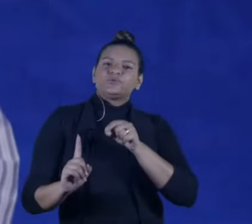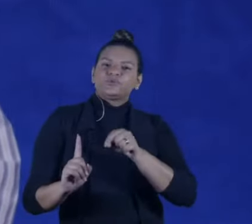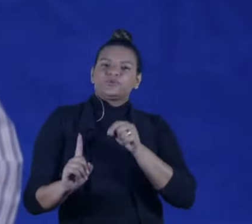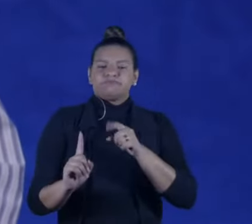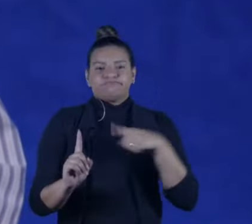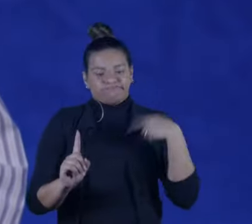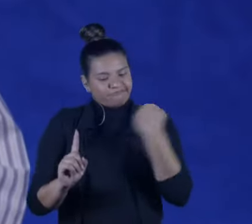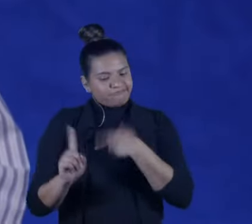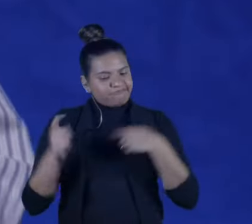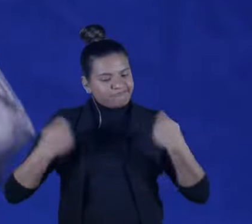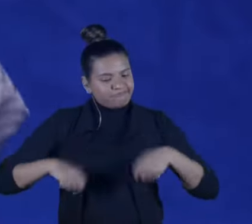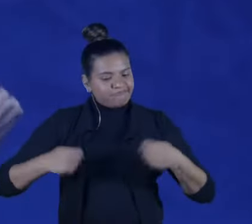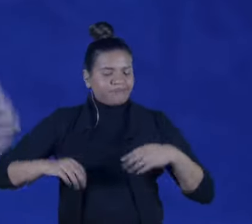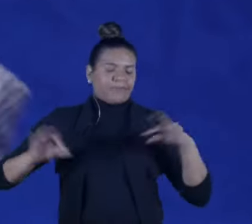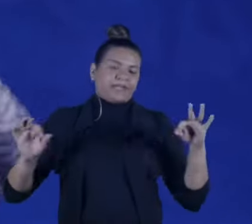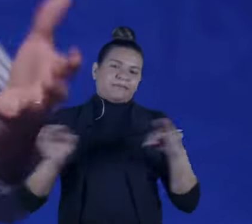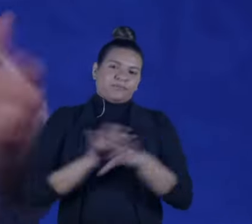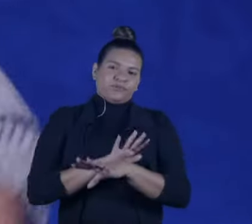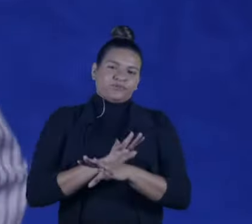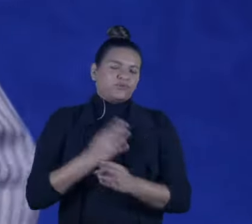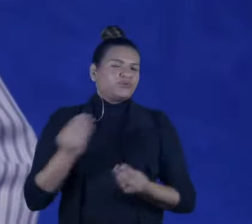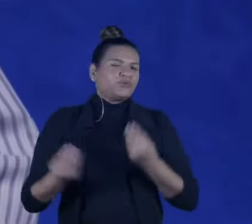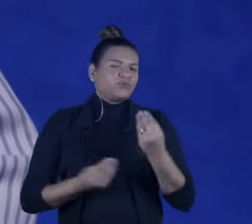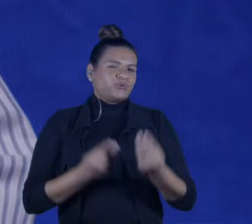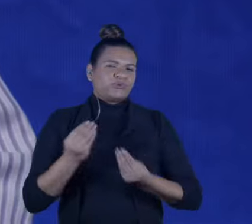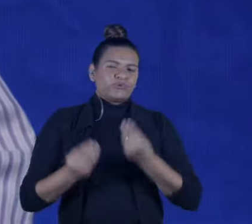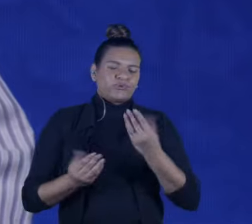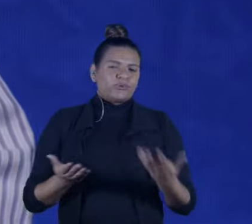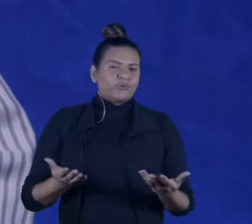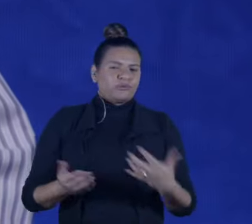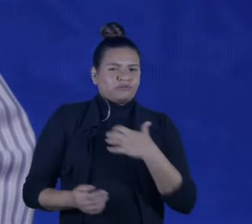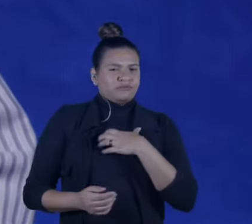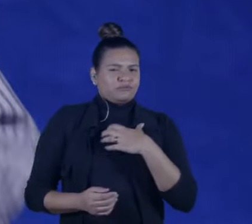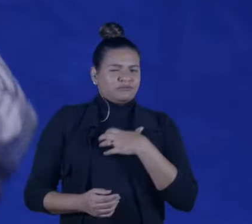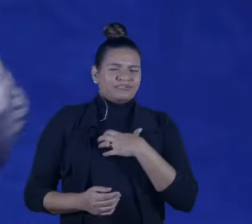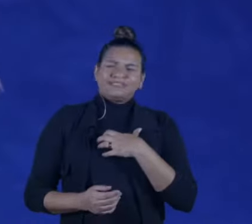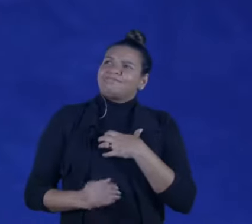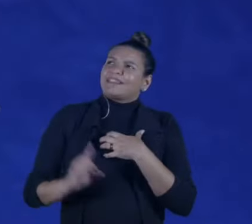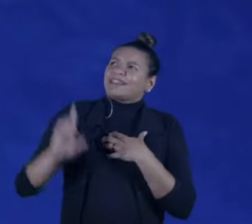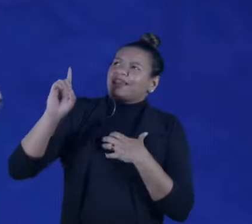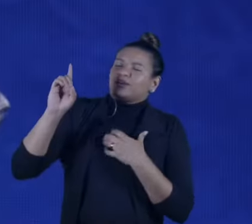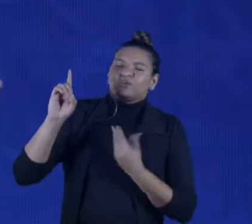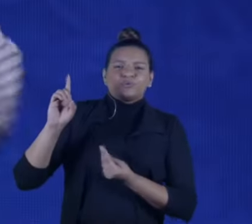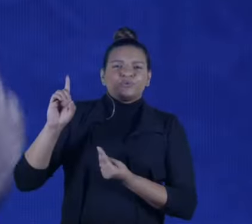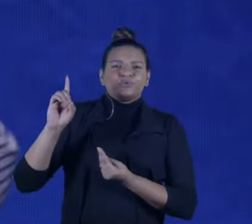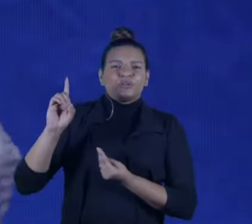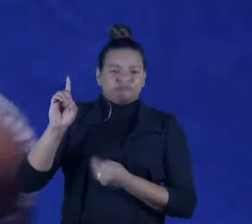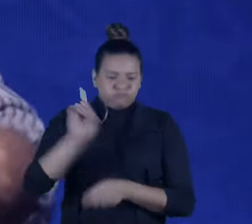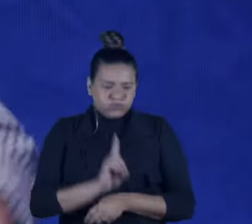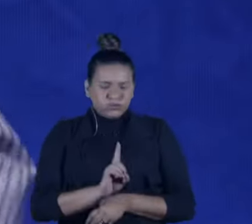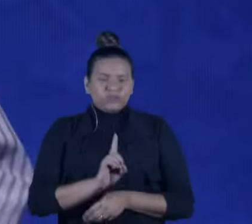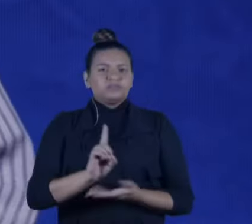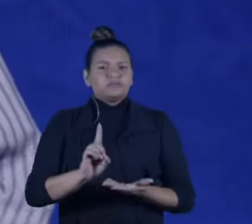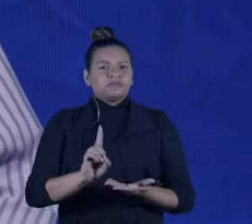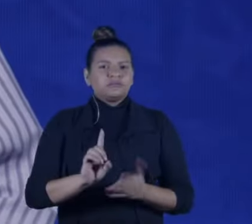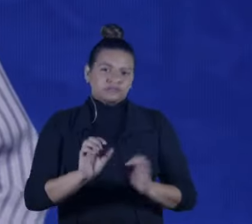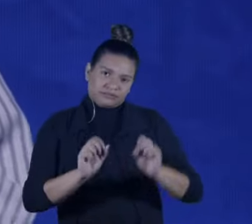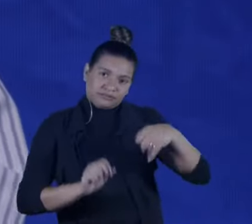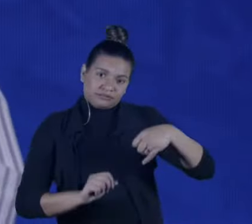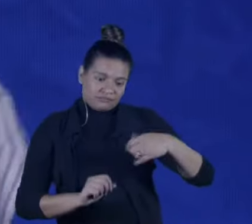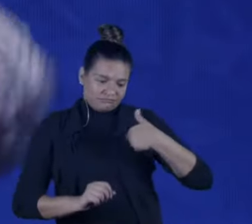sermos o lugar da habitação de Deus. Nós somos a habitação de Deus enquanto